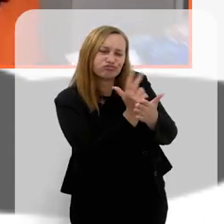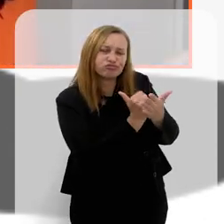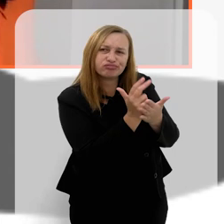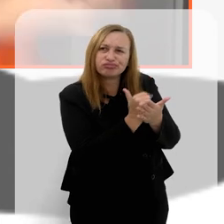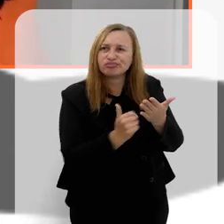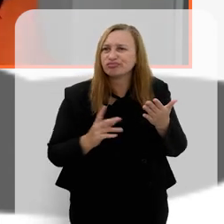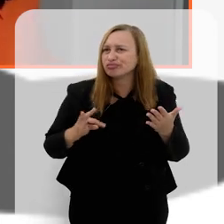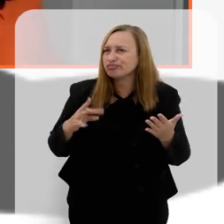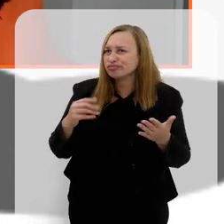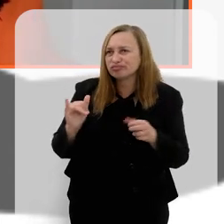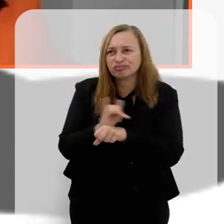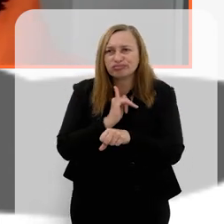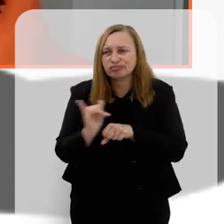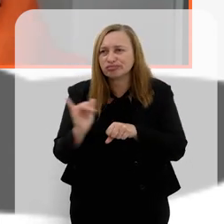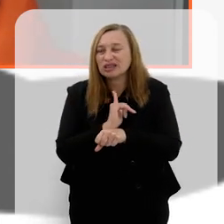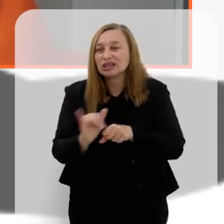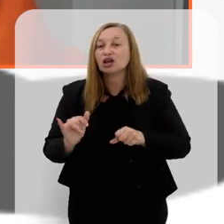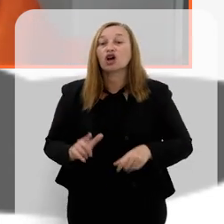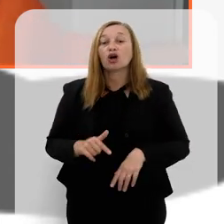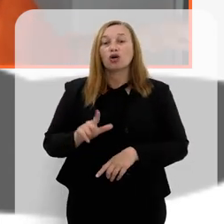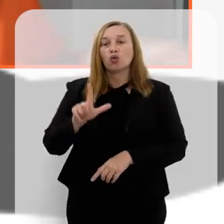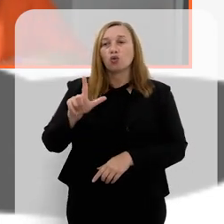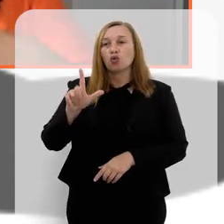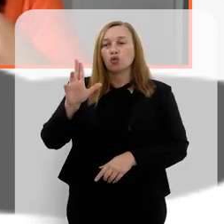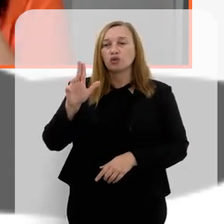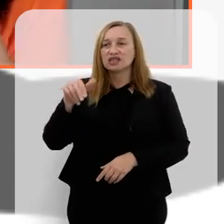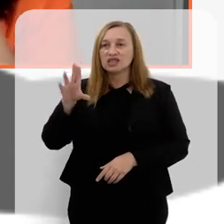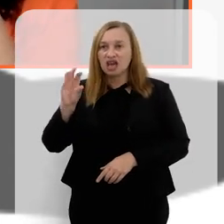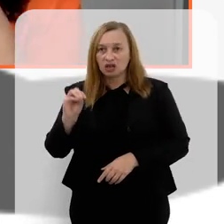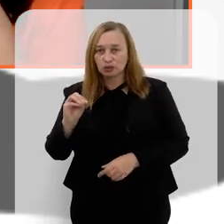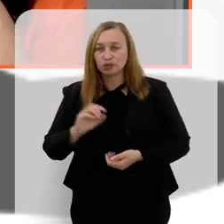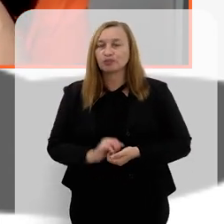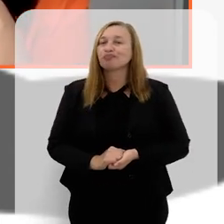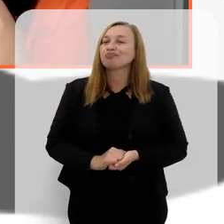ilustrações, esquemas, enfim. O Luciano,